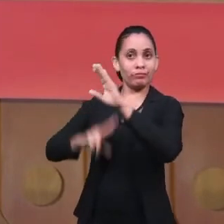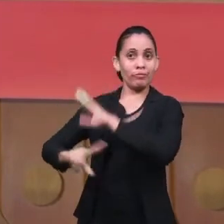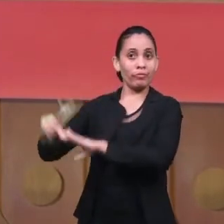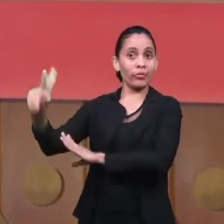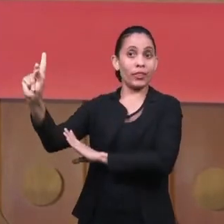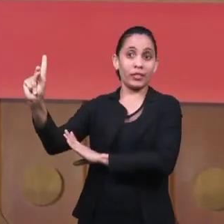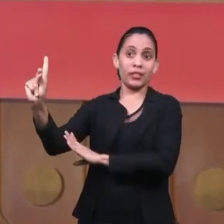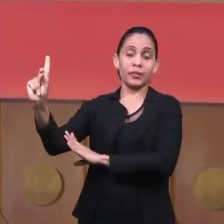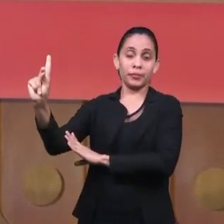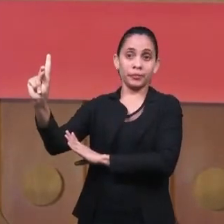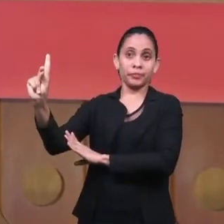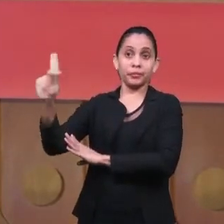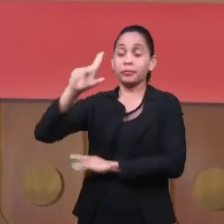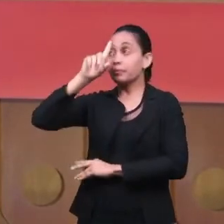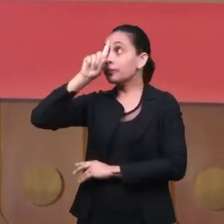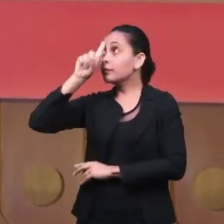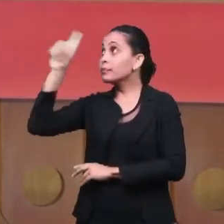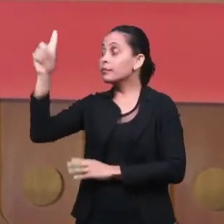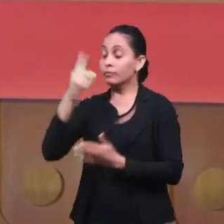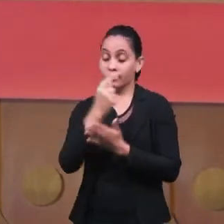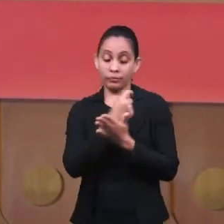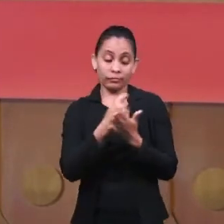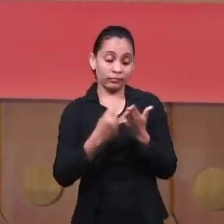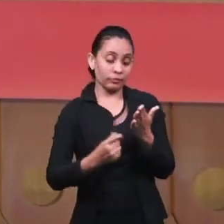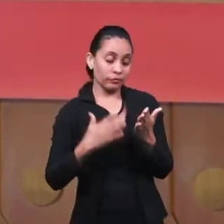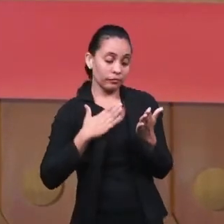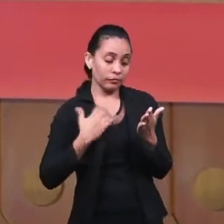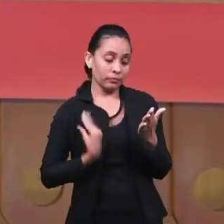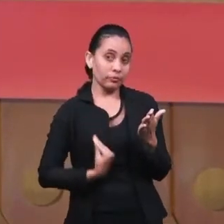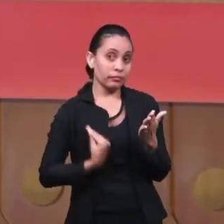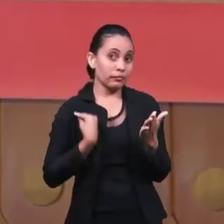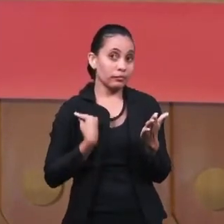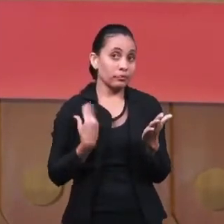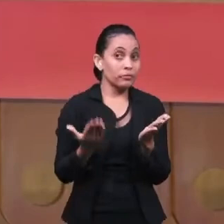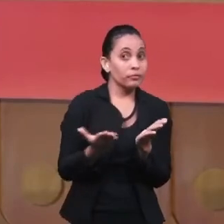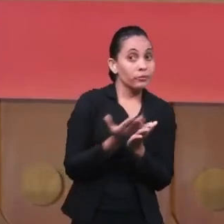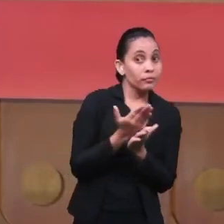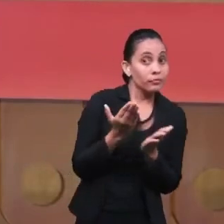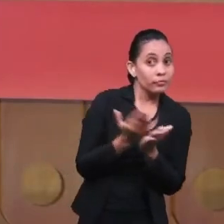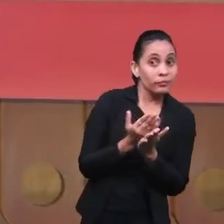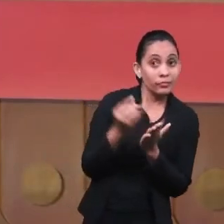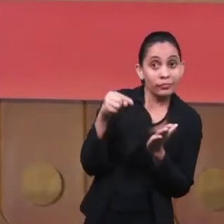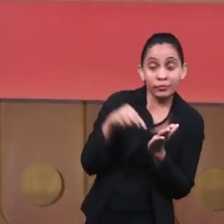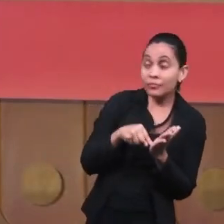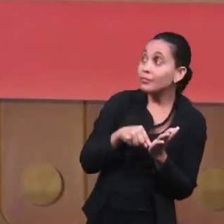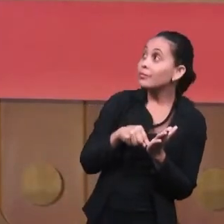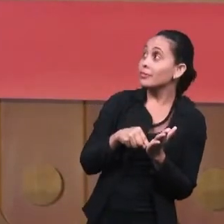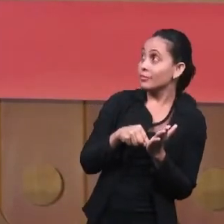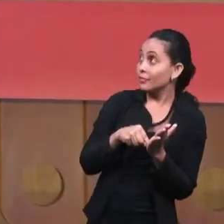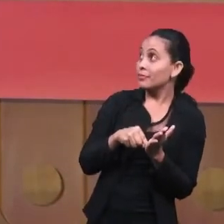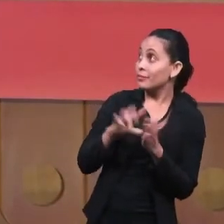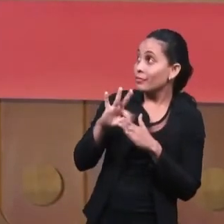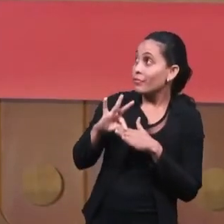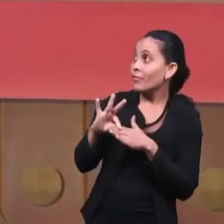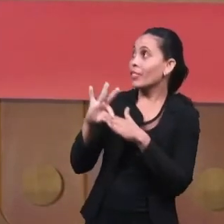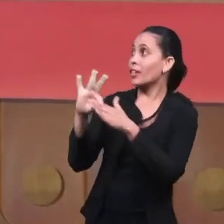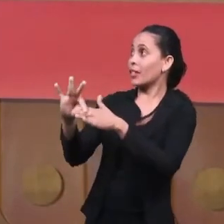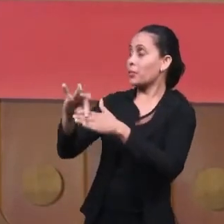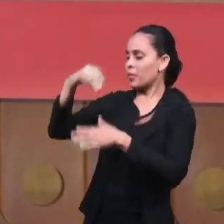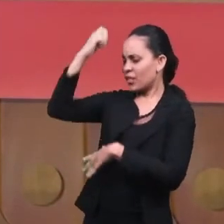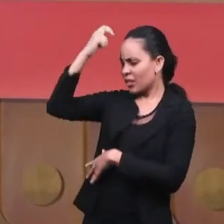Guia-me dentro do que o Senhor escreveu no livro. Guia-me e faça-me sujeito